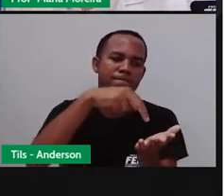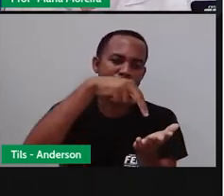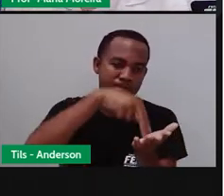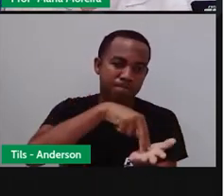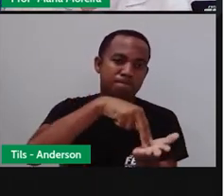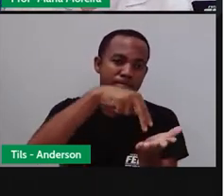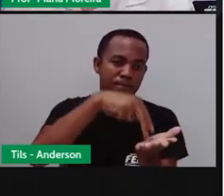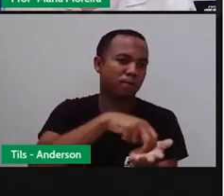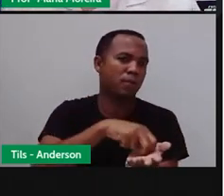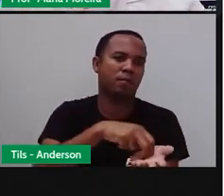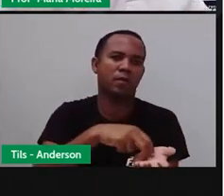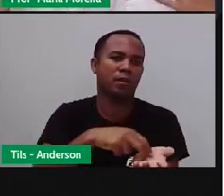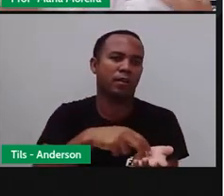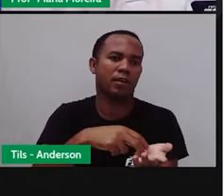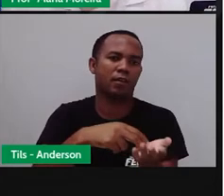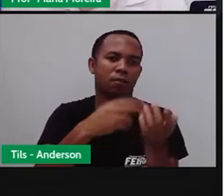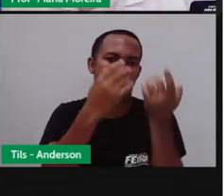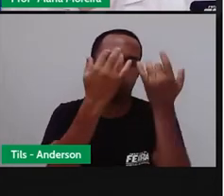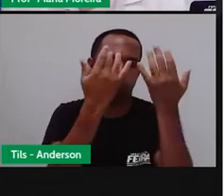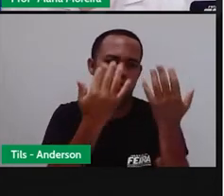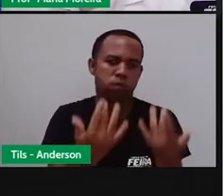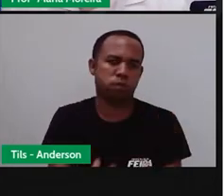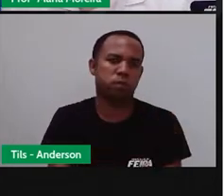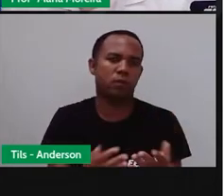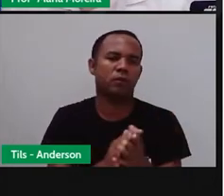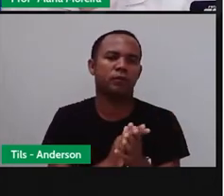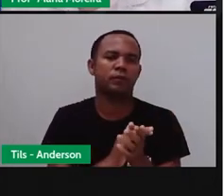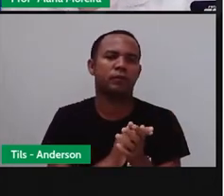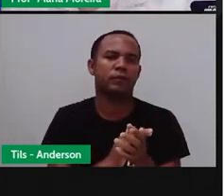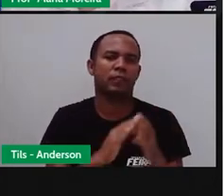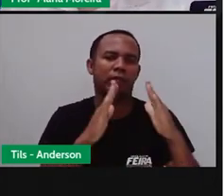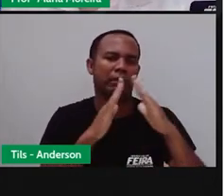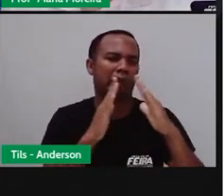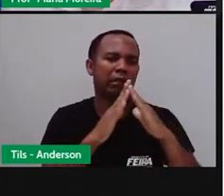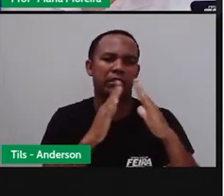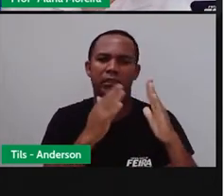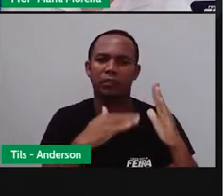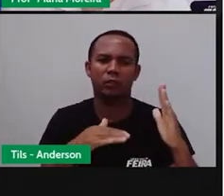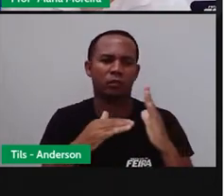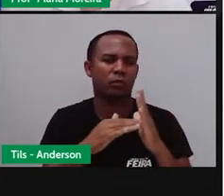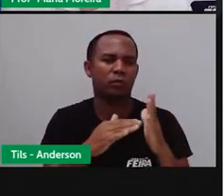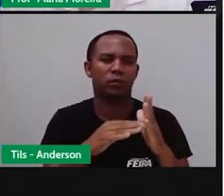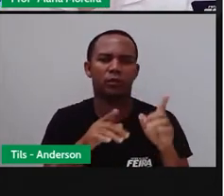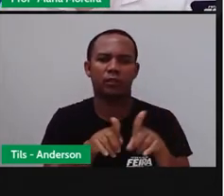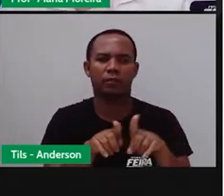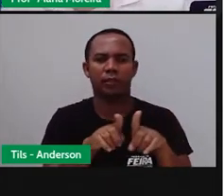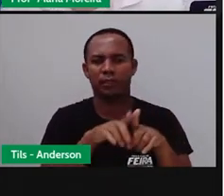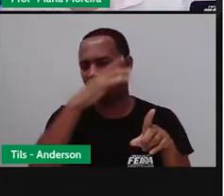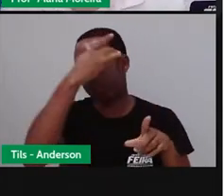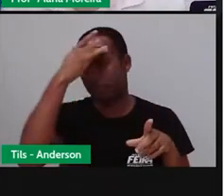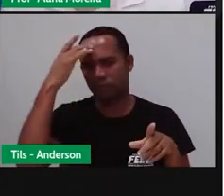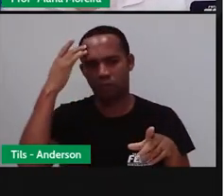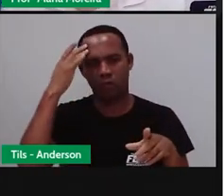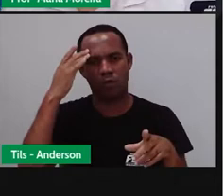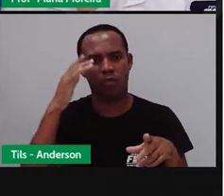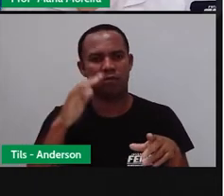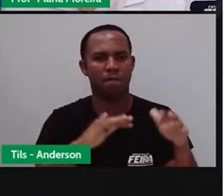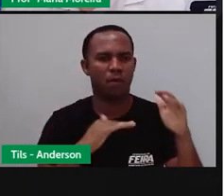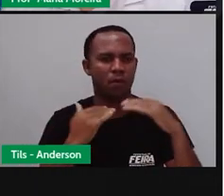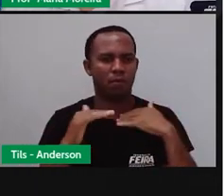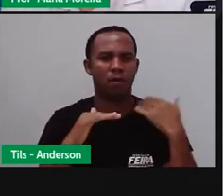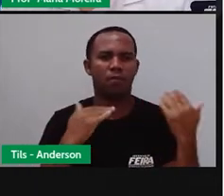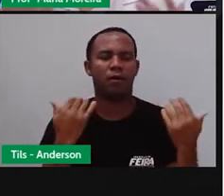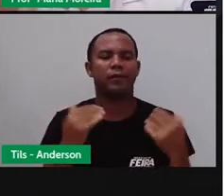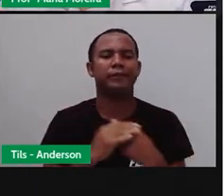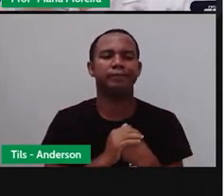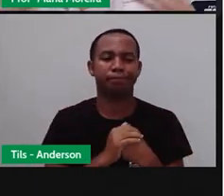aquele biscoito e acaba o quê? Desmoronando com casa, com tudo, e as pessoas acabam vindo a falecer. E